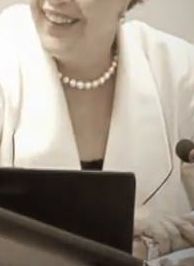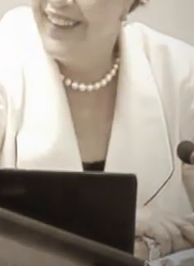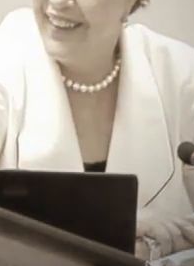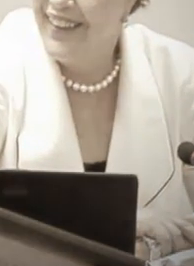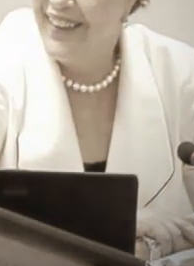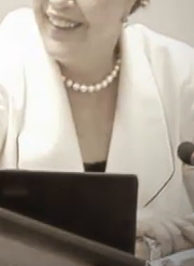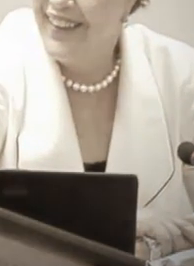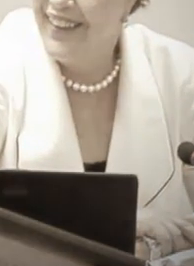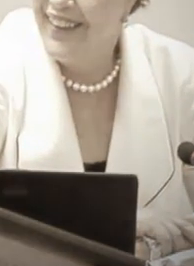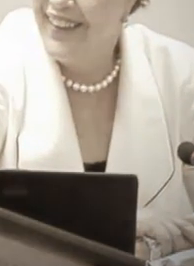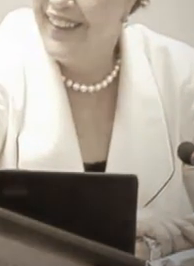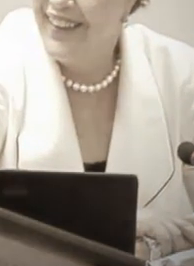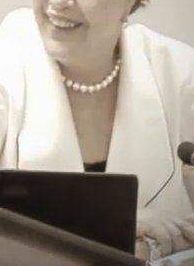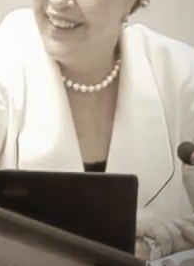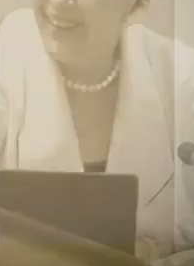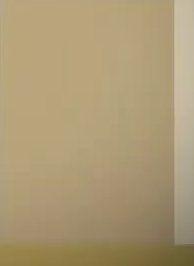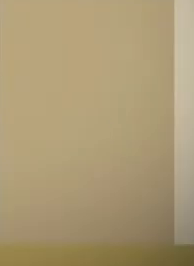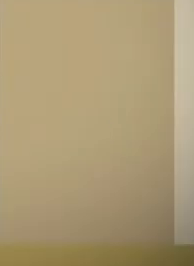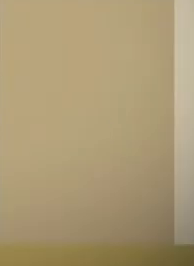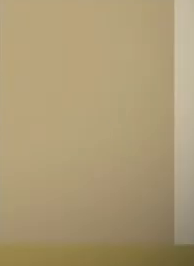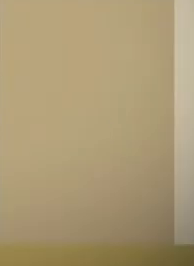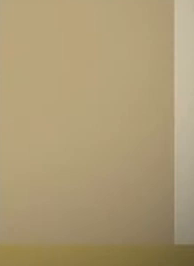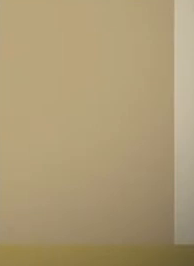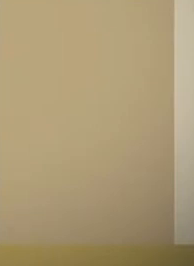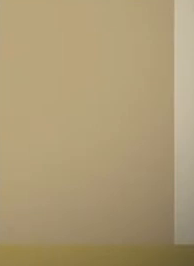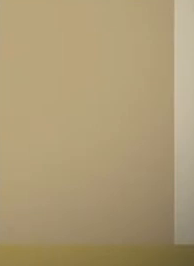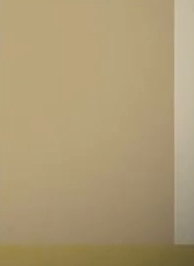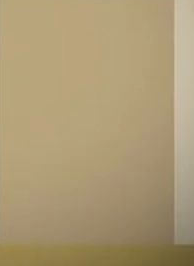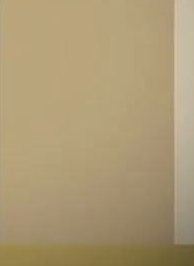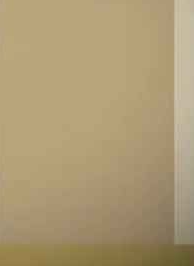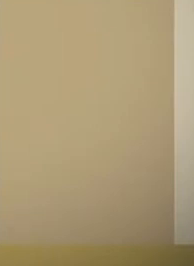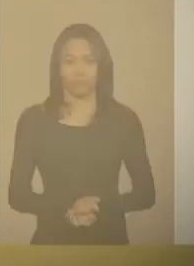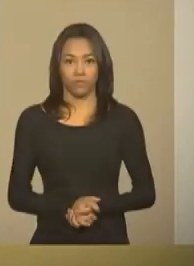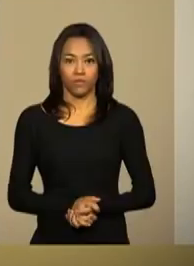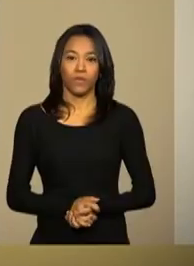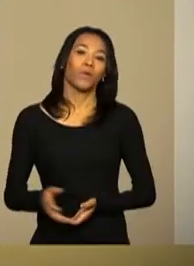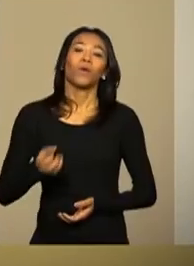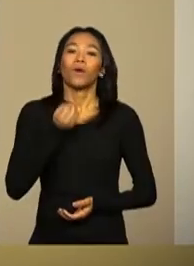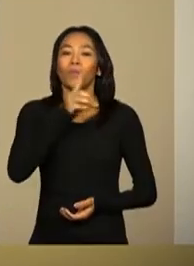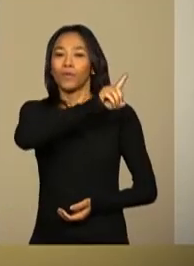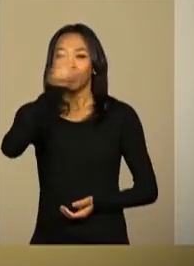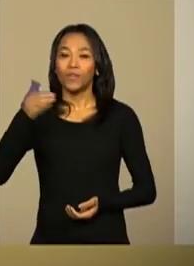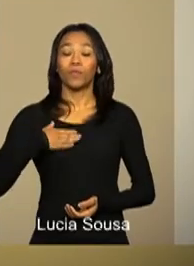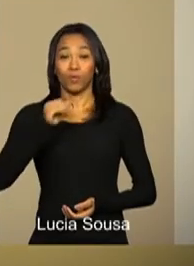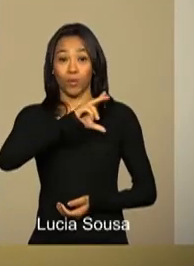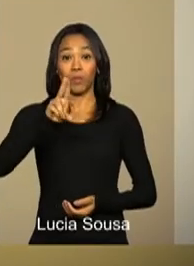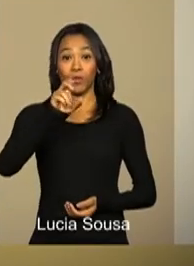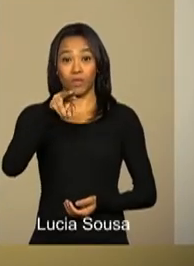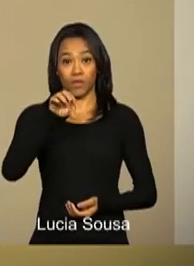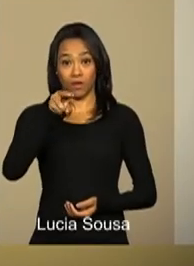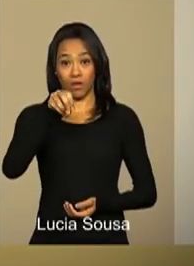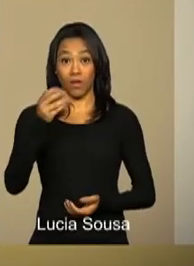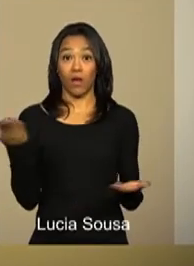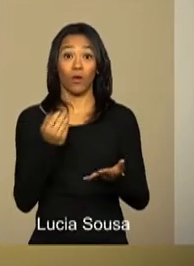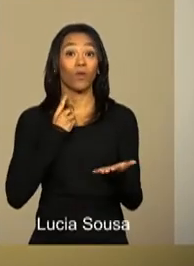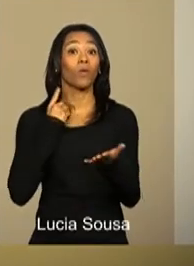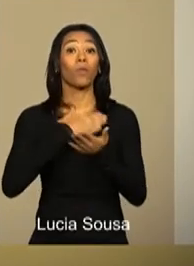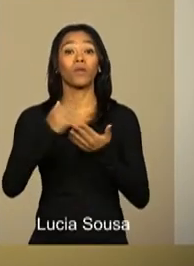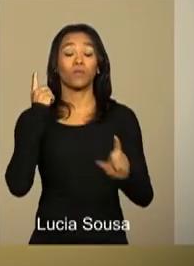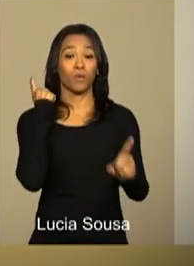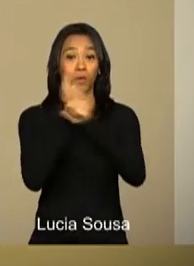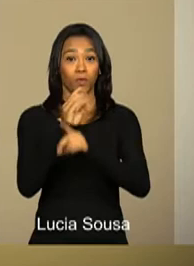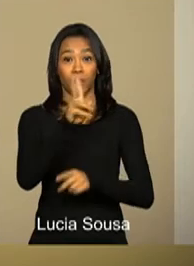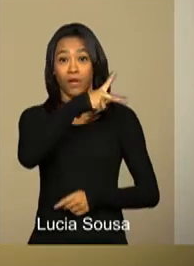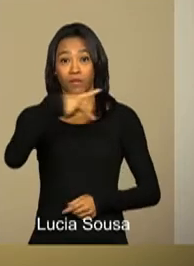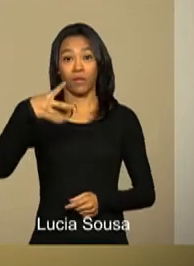café com a Presidenta Olá bom dia eu sou Luciano Seixas e começa agora mais um